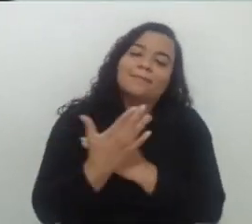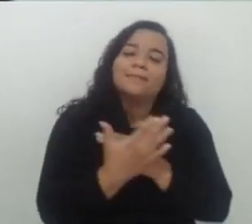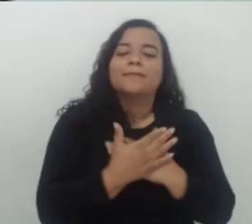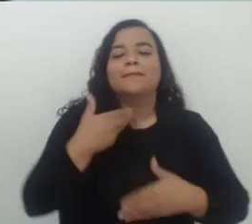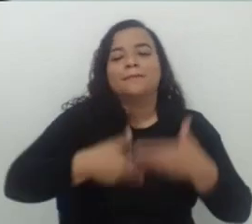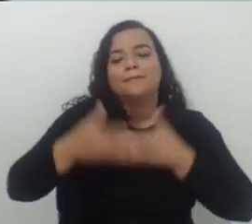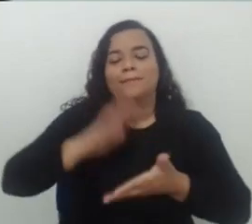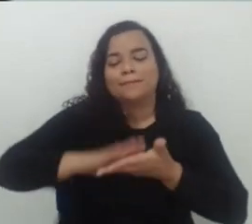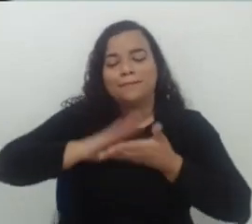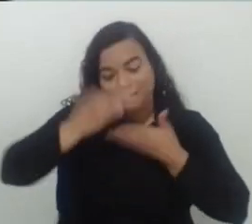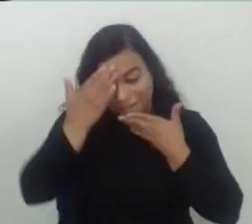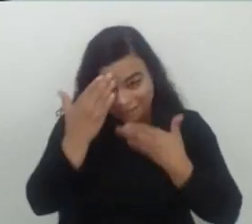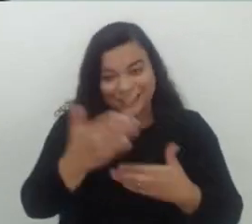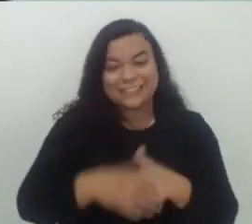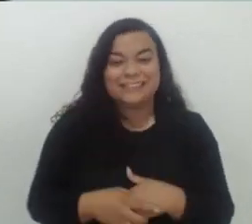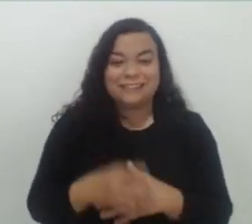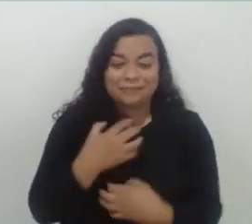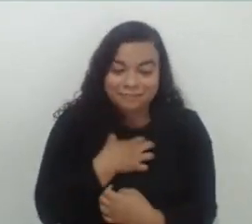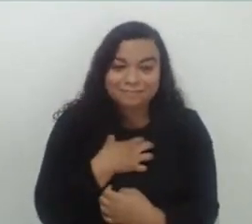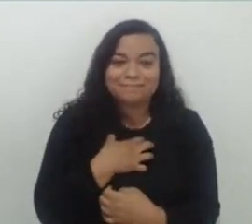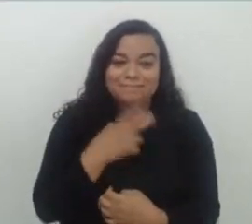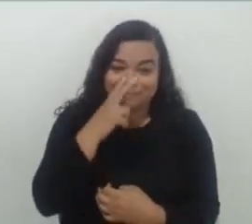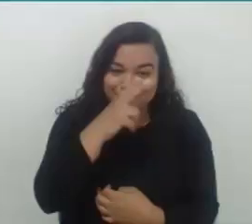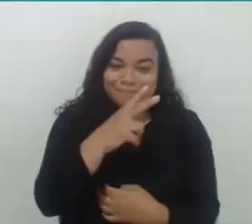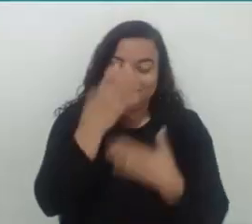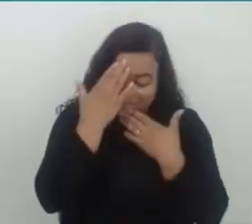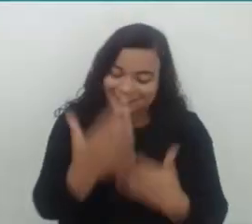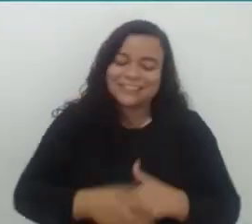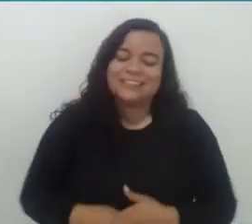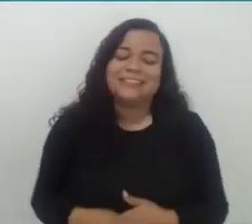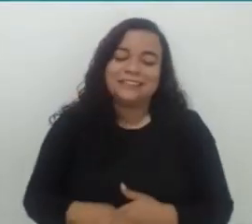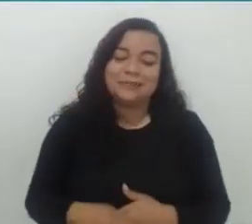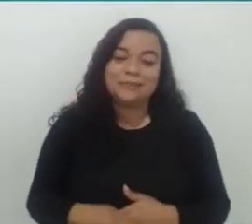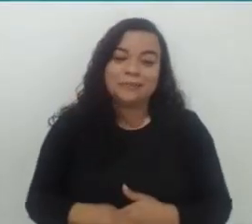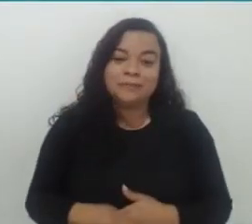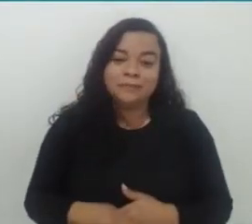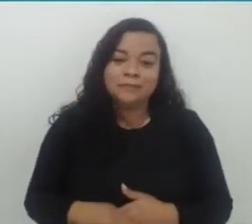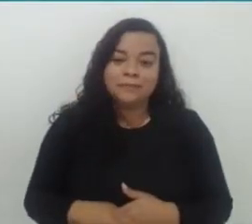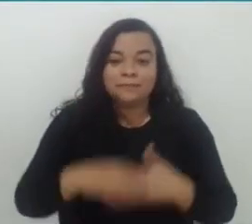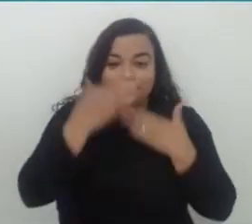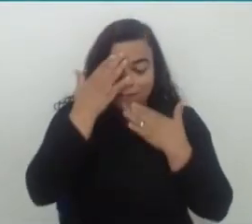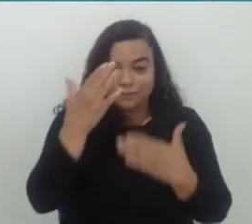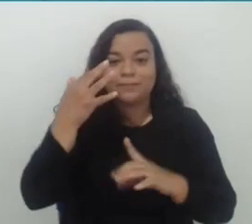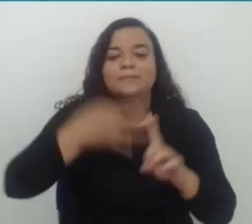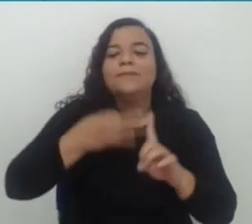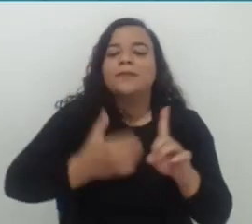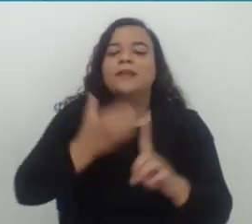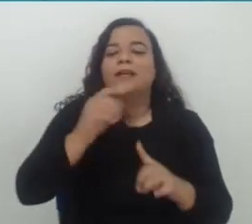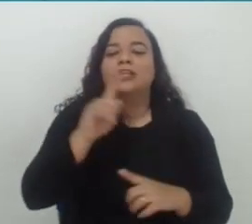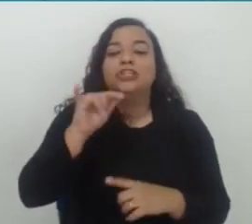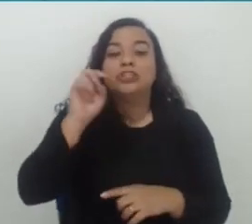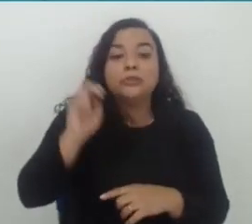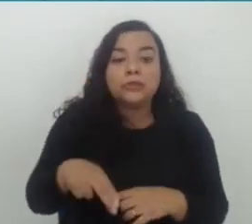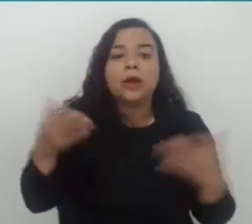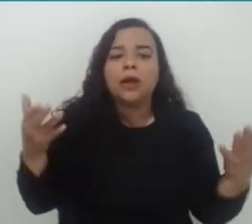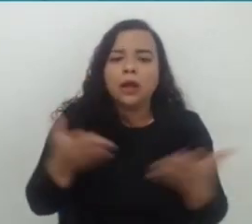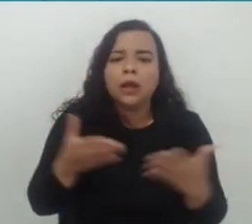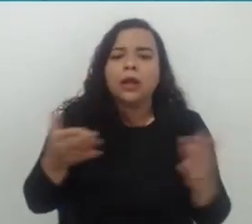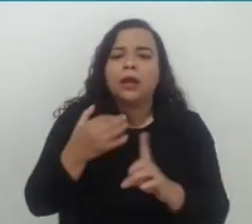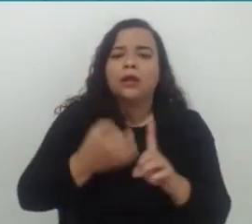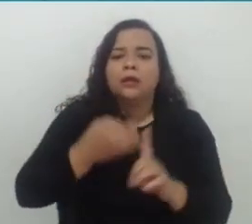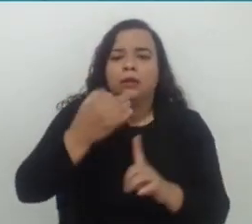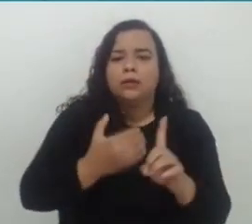lembrança. Nos toca profundamente. Muito obrigado. Obrigado, desembargador Gilson. E agora, desembargador Cornélio